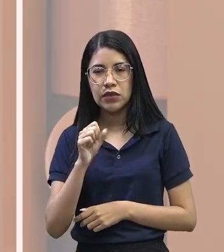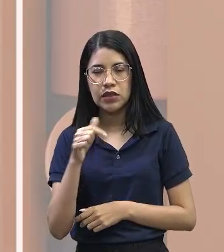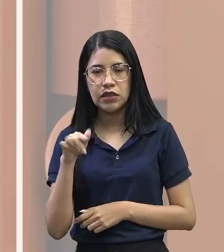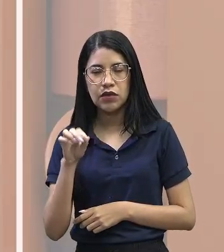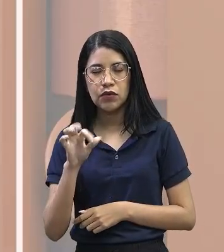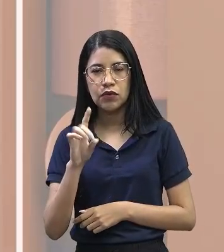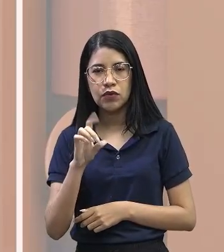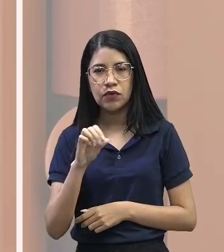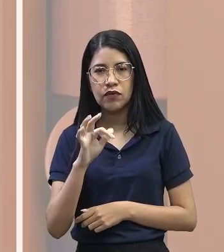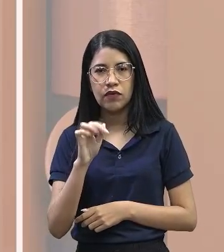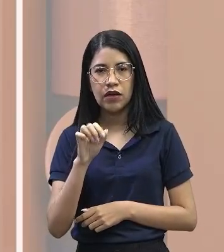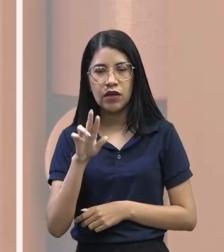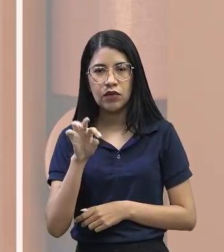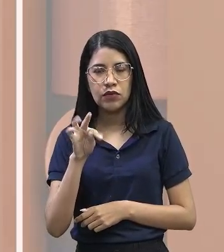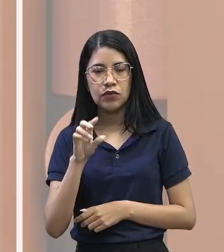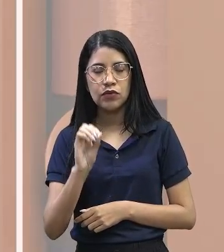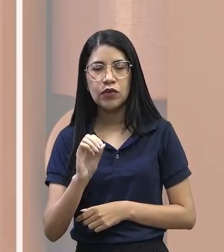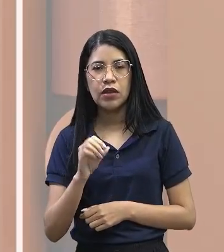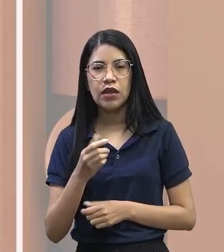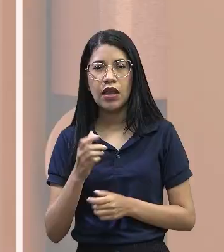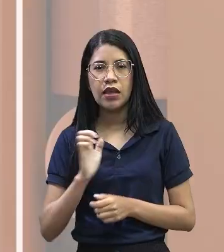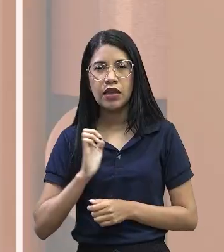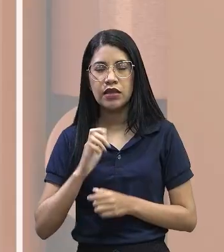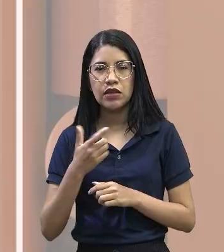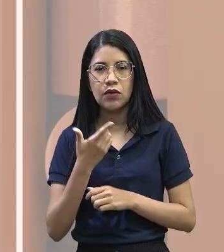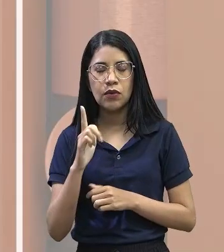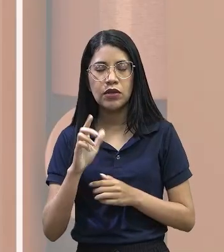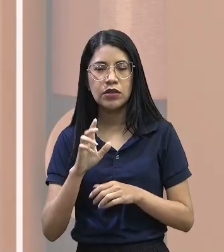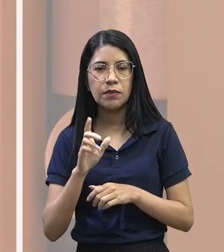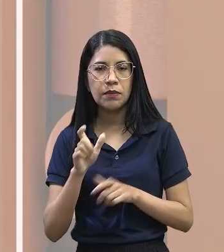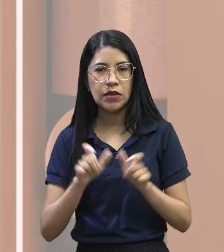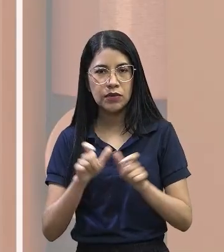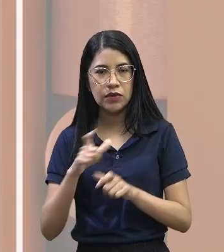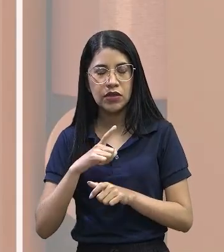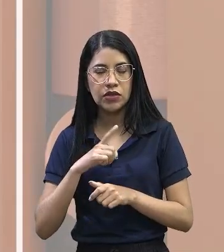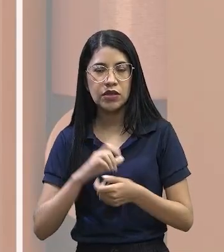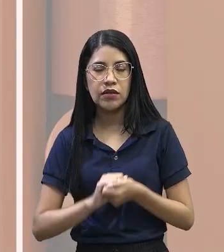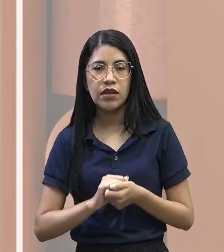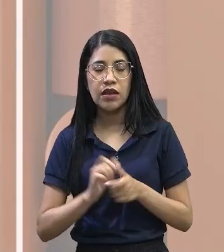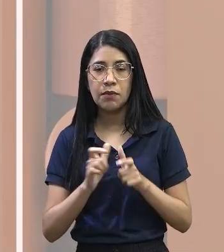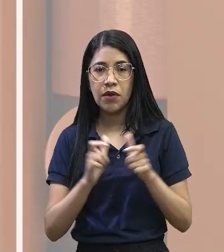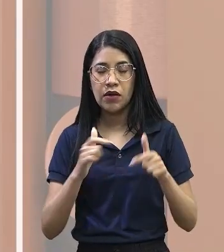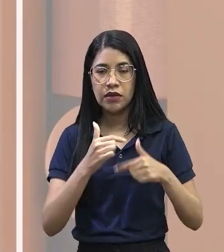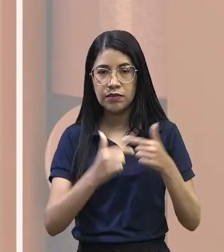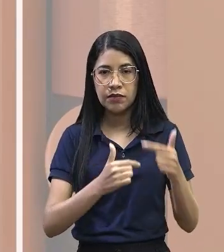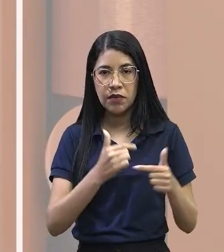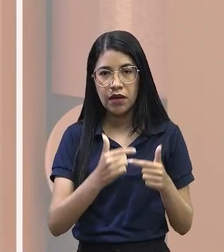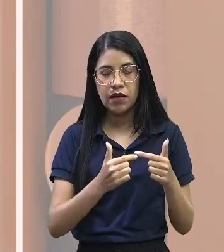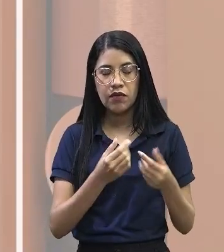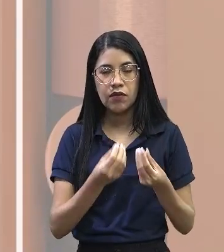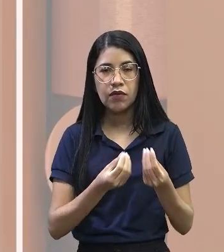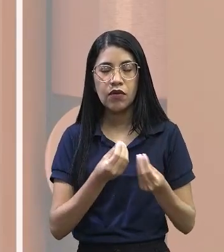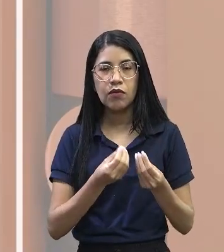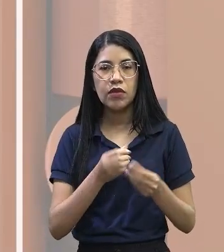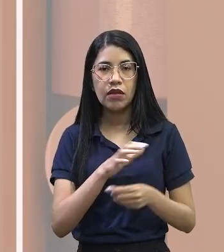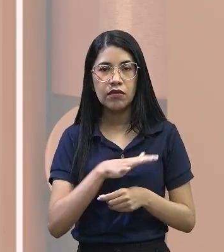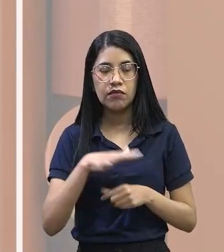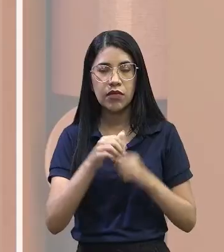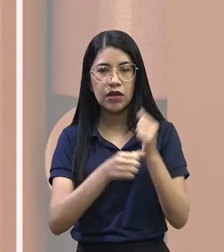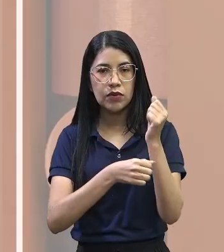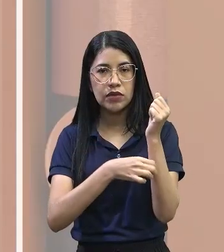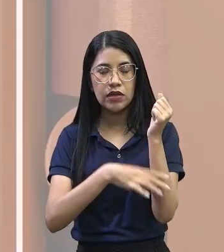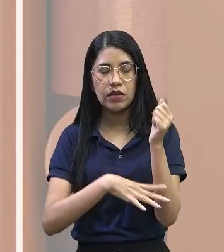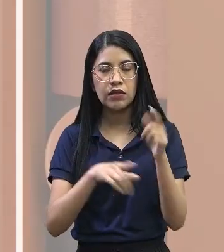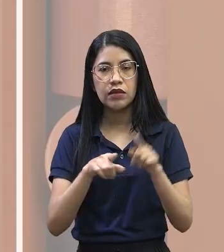que basicamente foram para poucas pessoas. E a maioria das pessoas trabalhavam nos seringais e